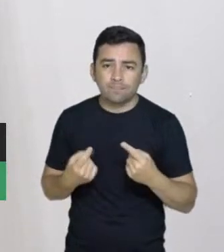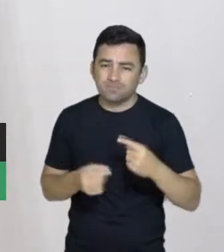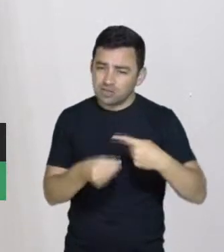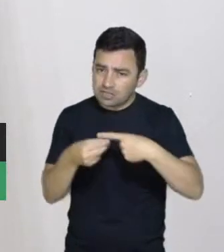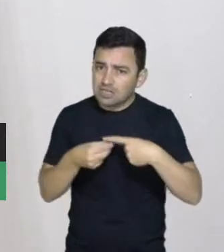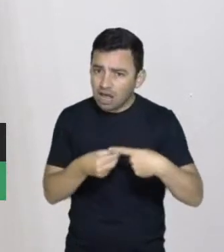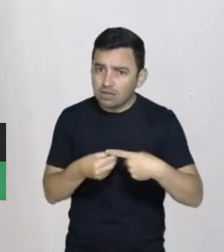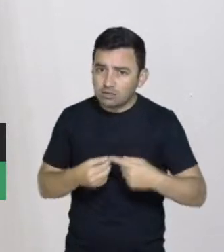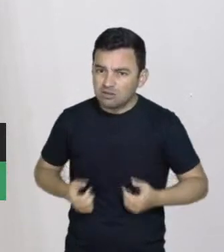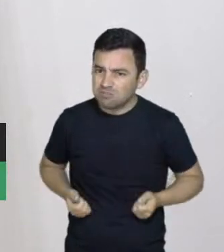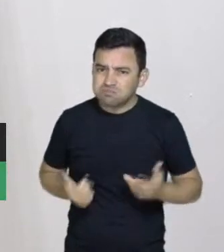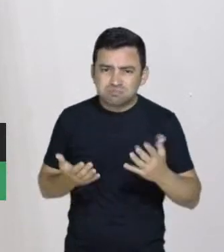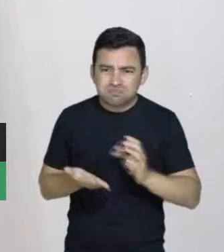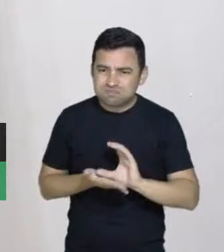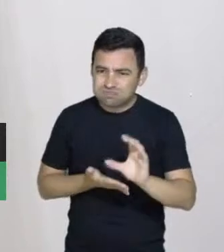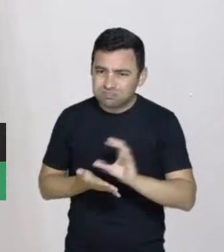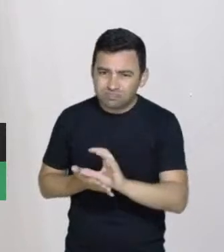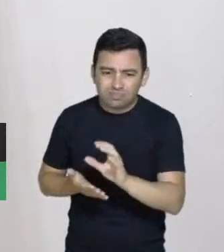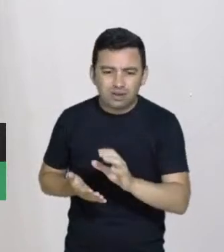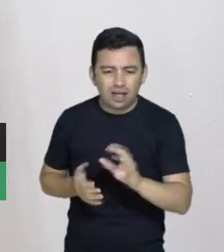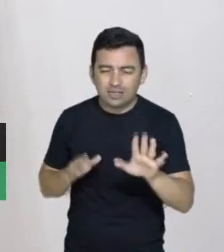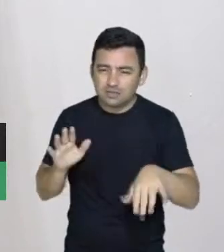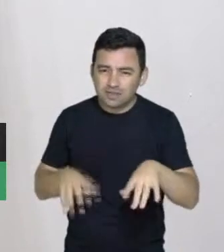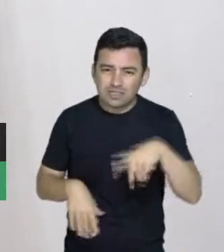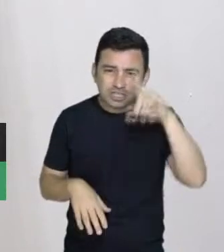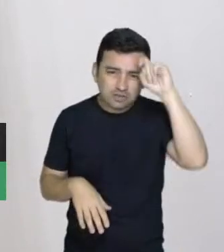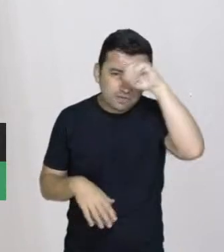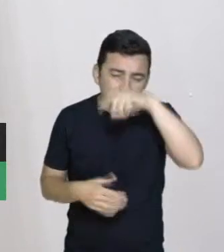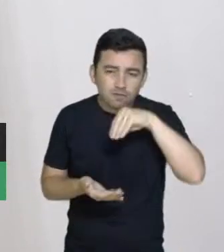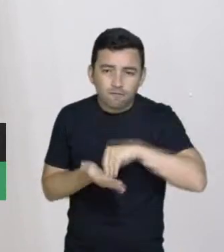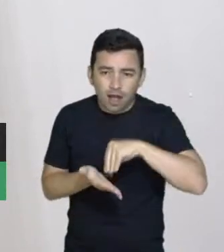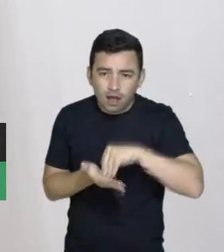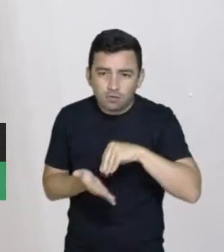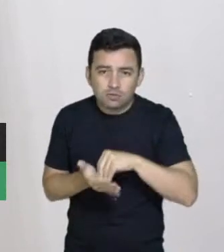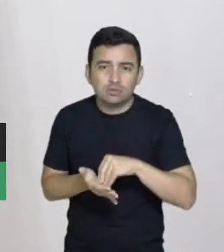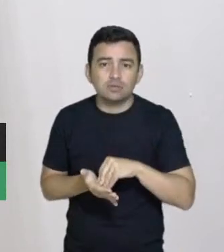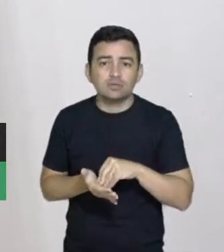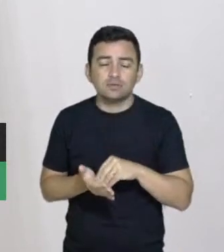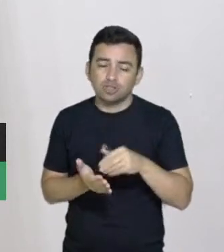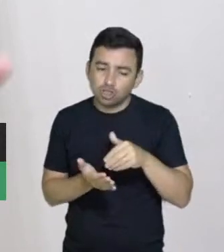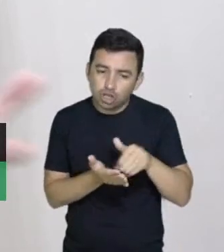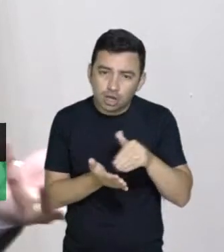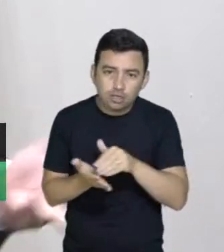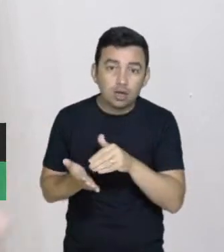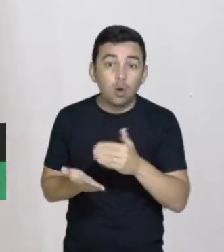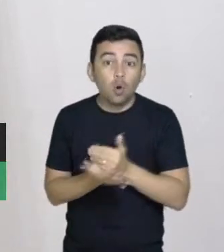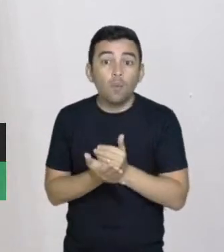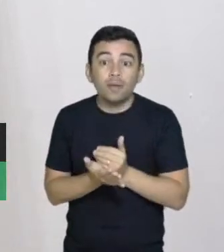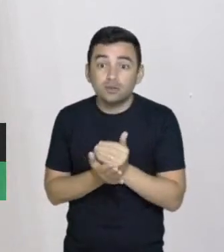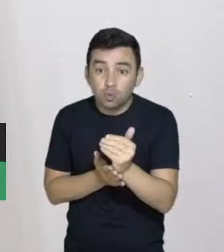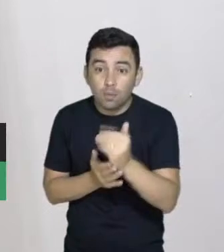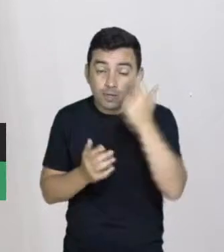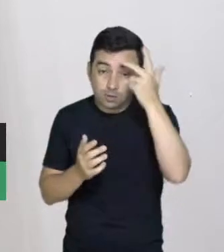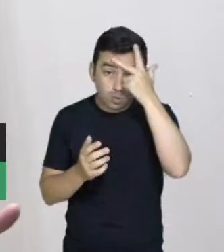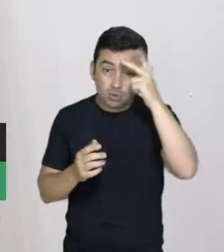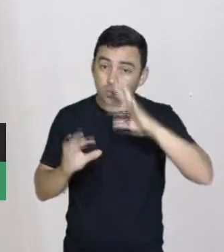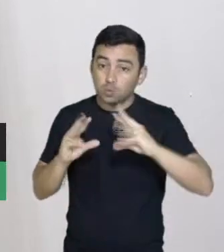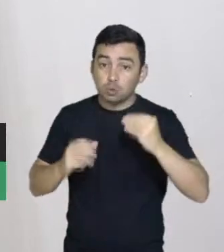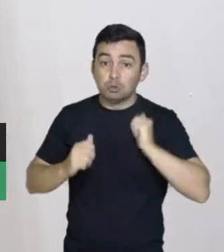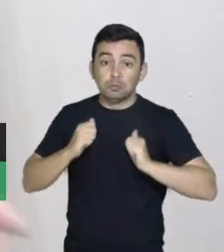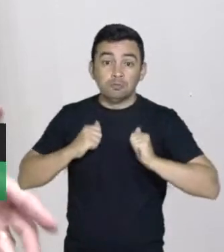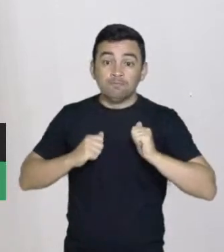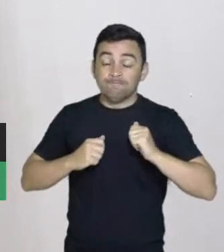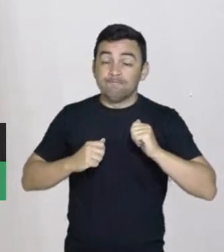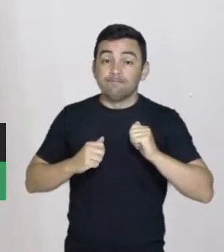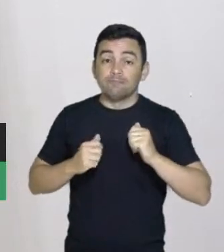desembolsaram recursos escassos para as desapropriações. As obras começaram, a expectativa das pessoas está vívida.